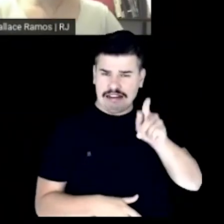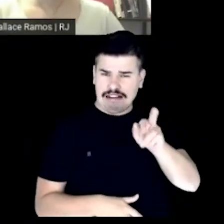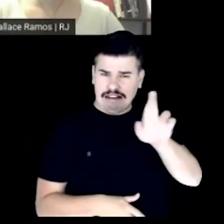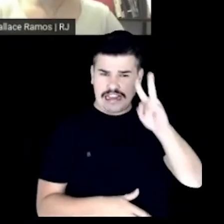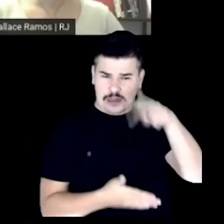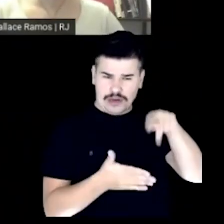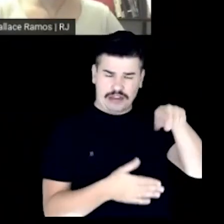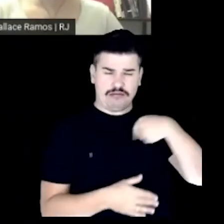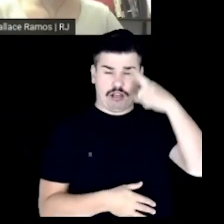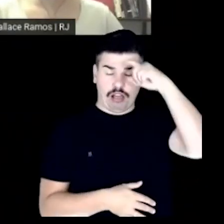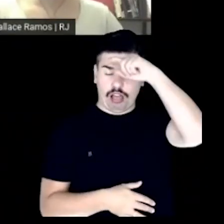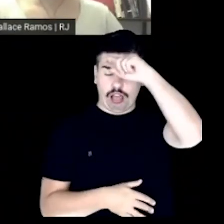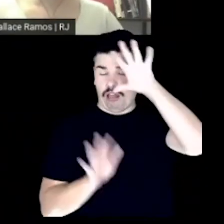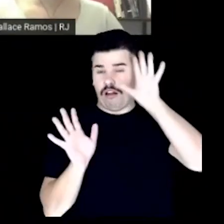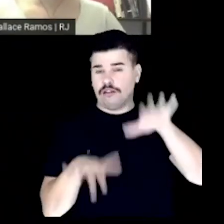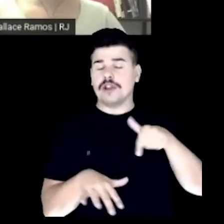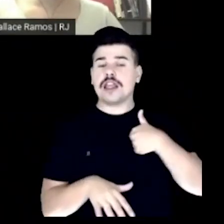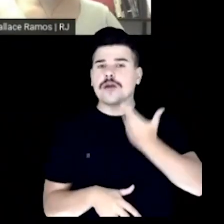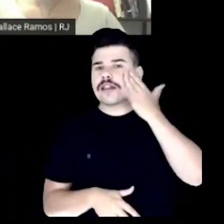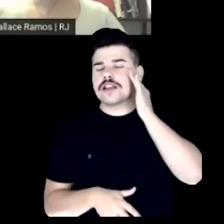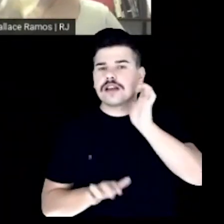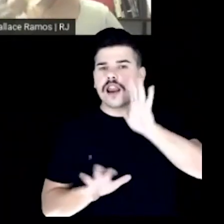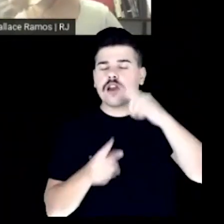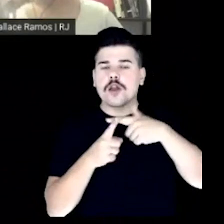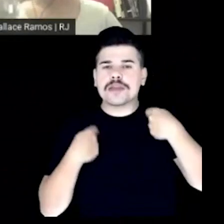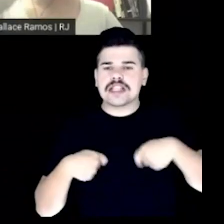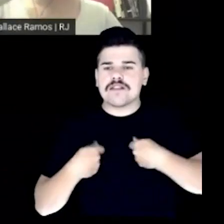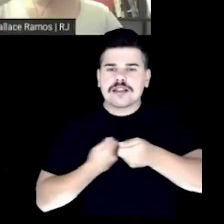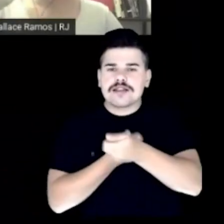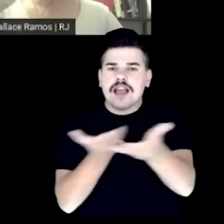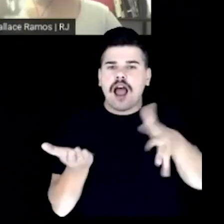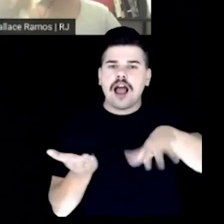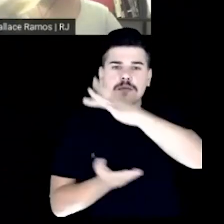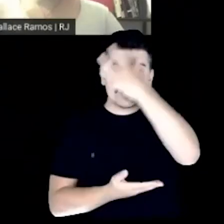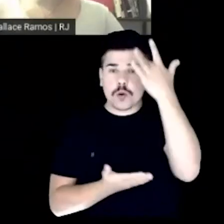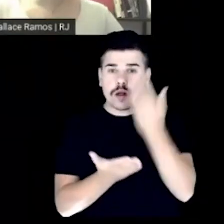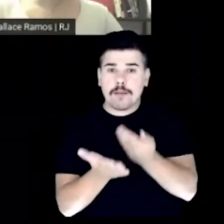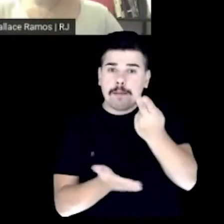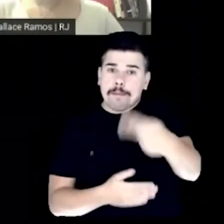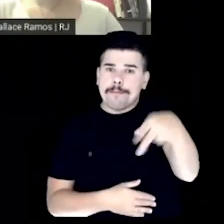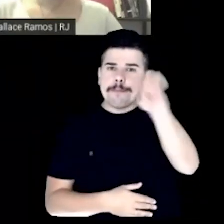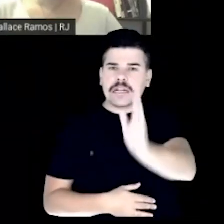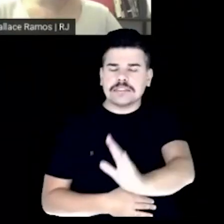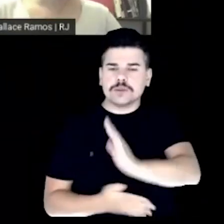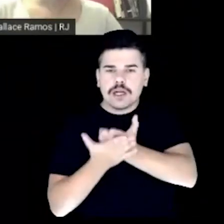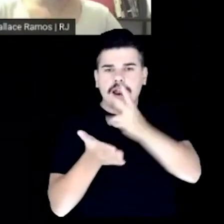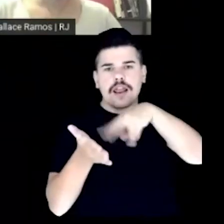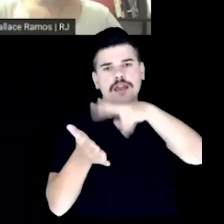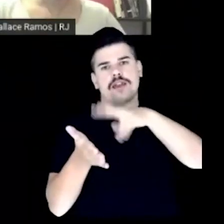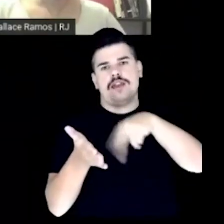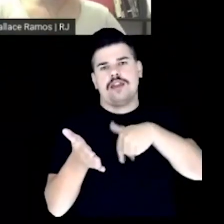foi difícil. Então, eu fui ganhando essa ciência de que eu também precisava formar leitores, que no Brasil